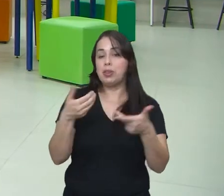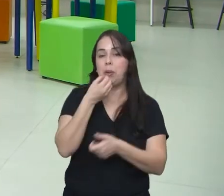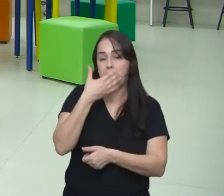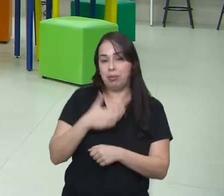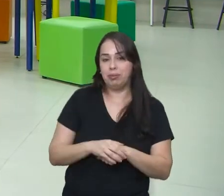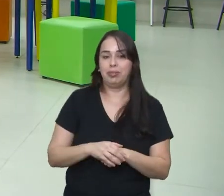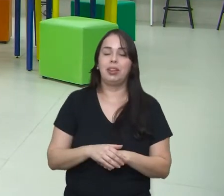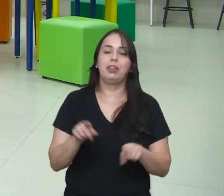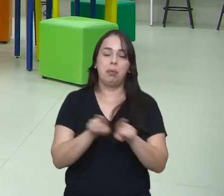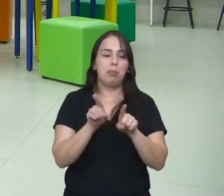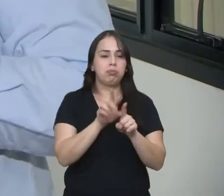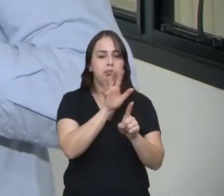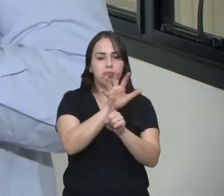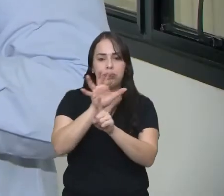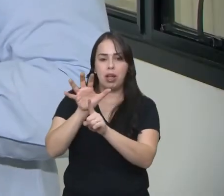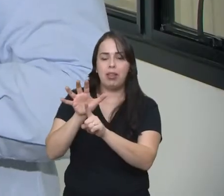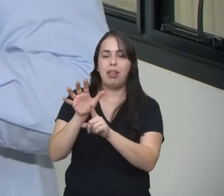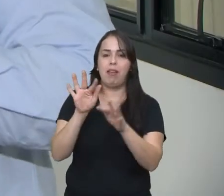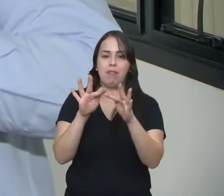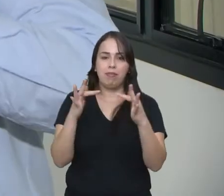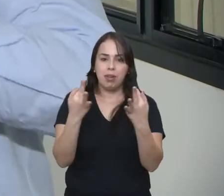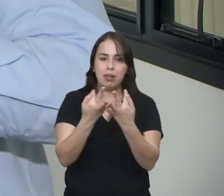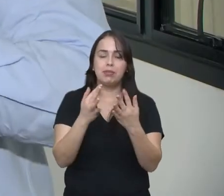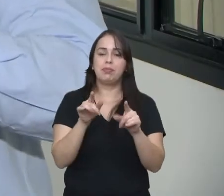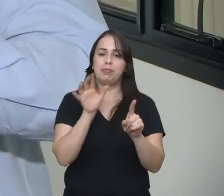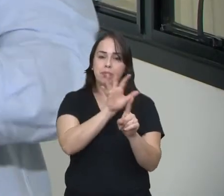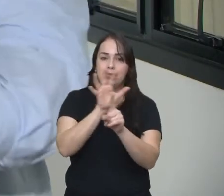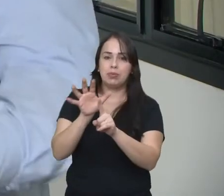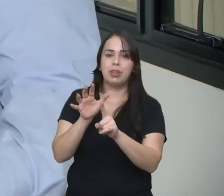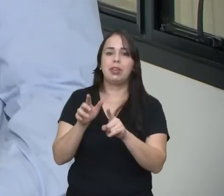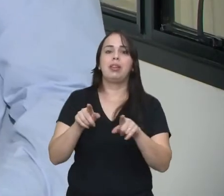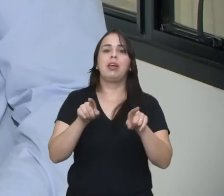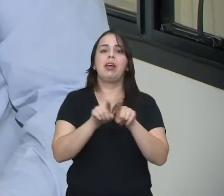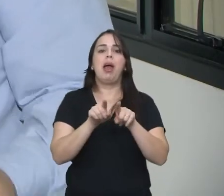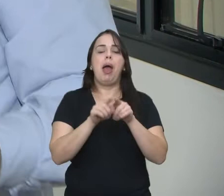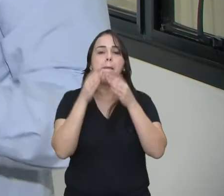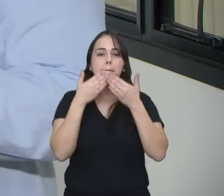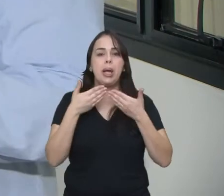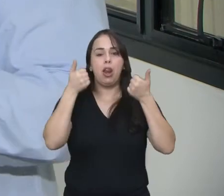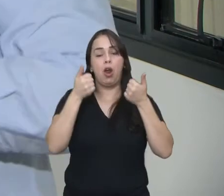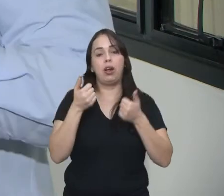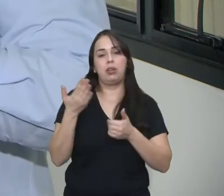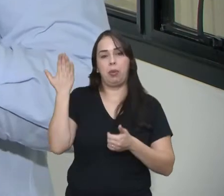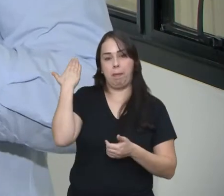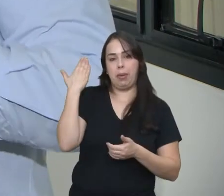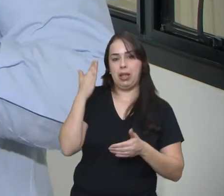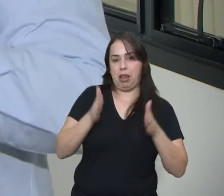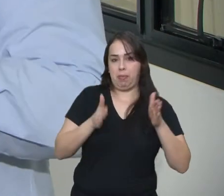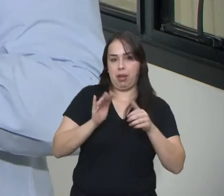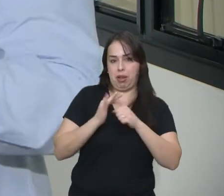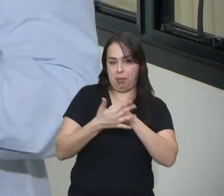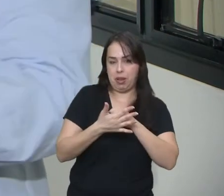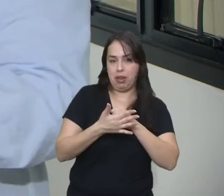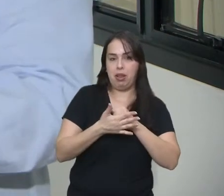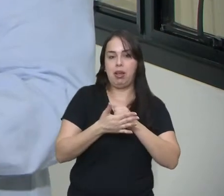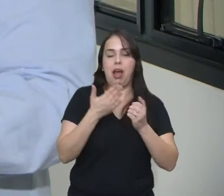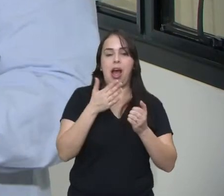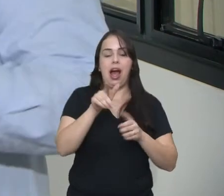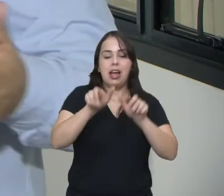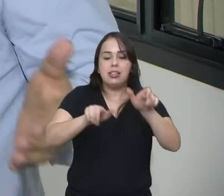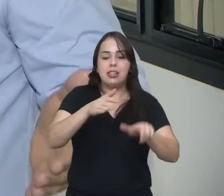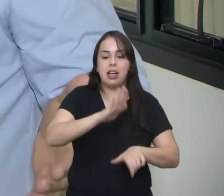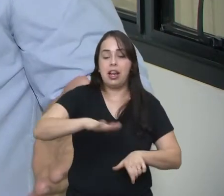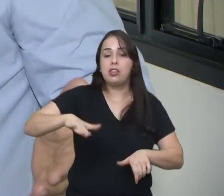para a vida dos alunos. E com certeza isso impacta na vida das famílias também, que essa internet, além de ser usada para o estudo da